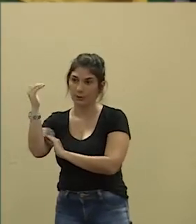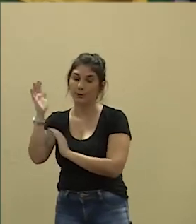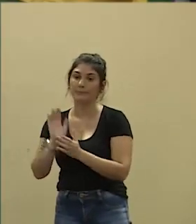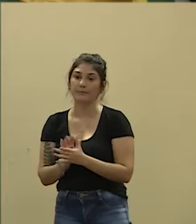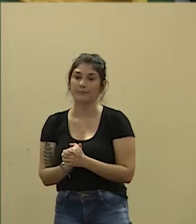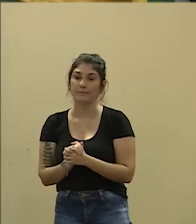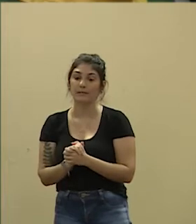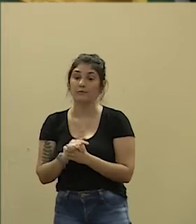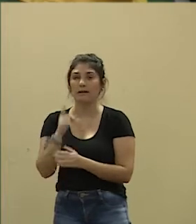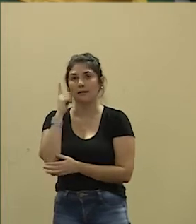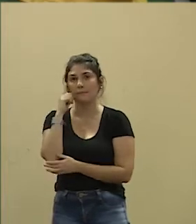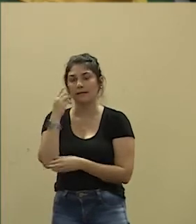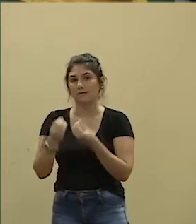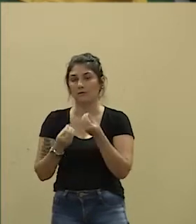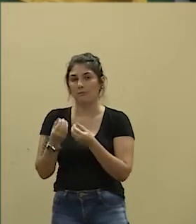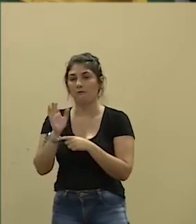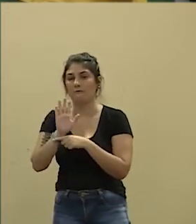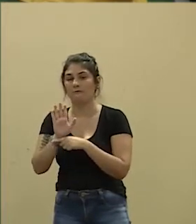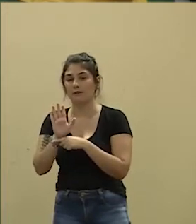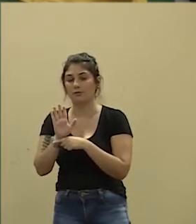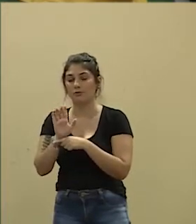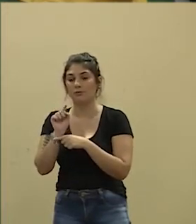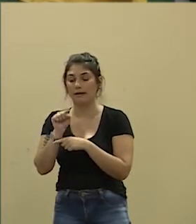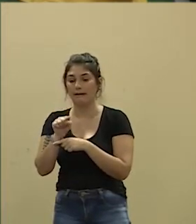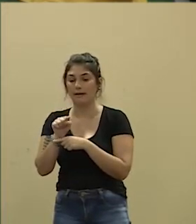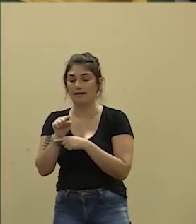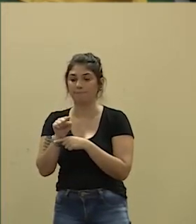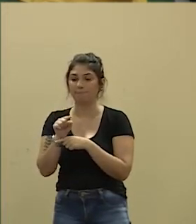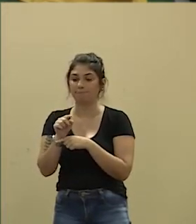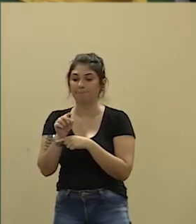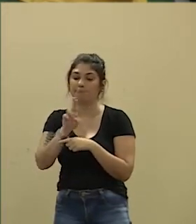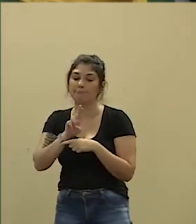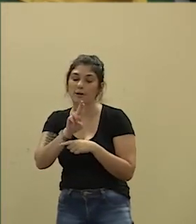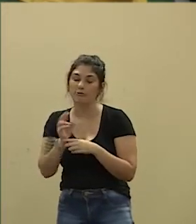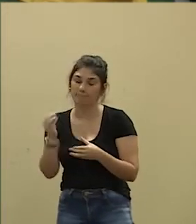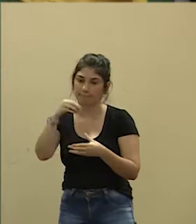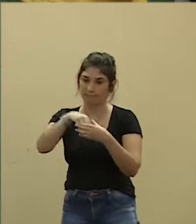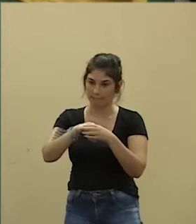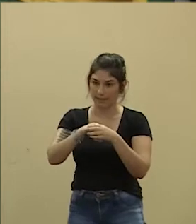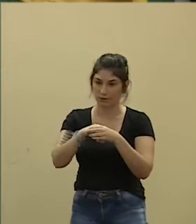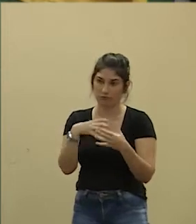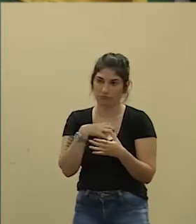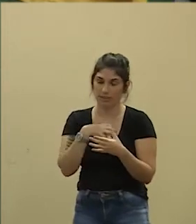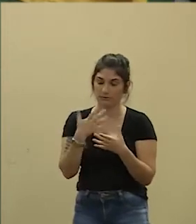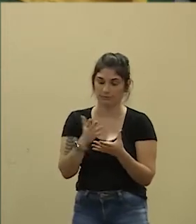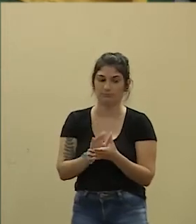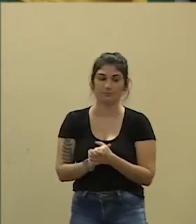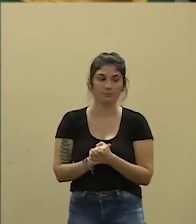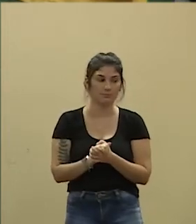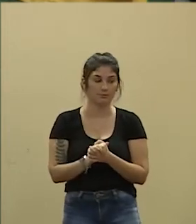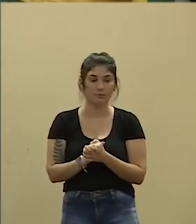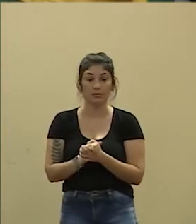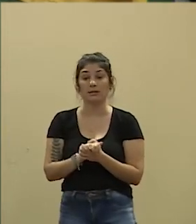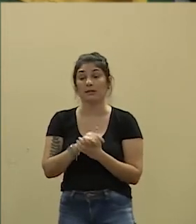é para você buscar informação isso a gente acha que isso a gente vencer o cheque né esse a gente tem feito bastante os estudantes